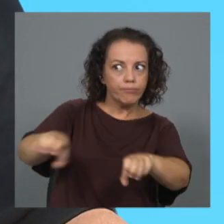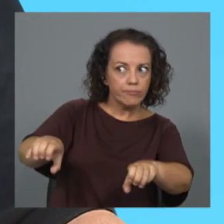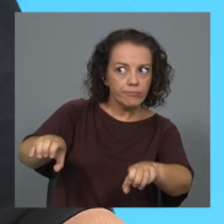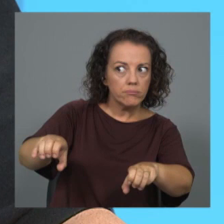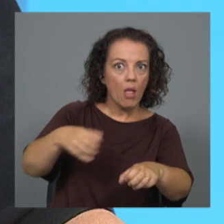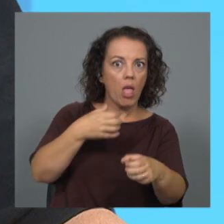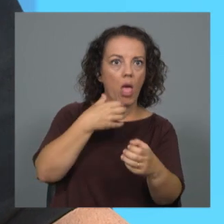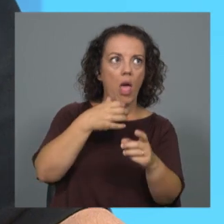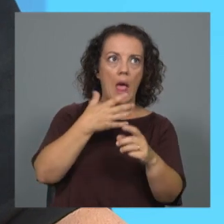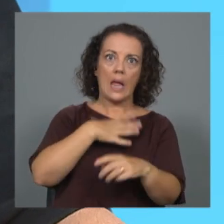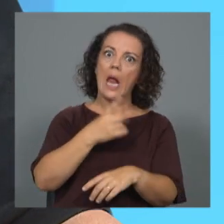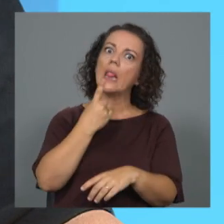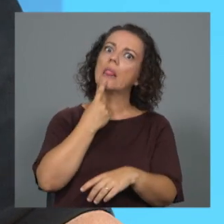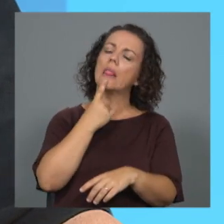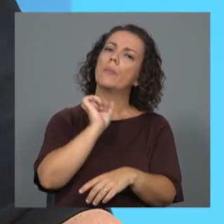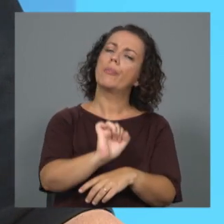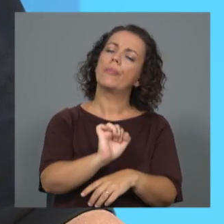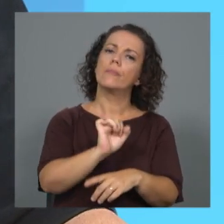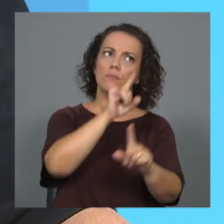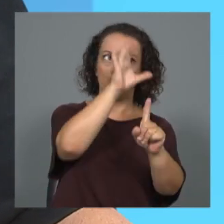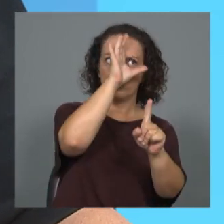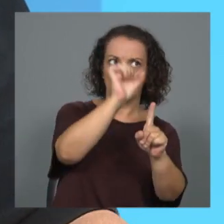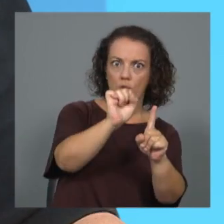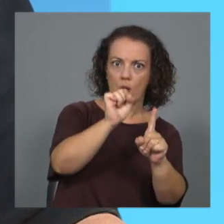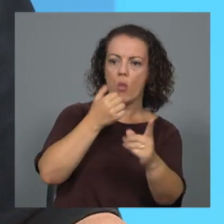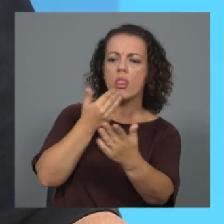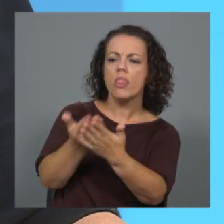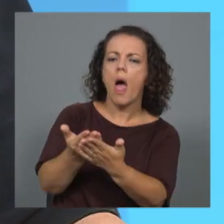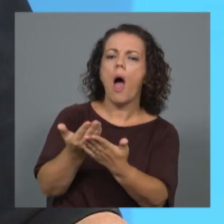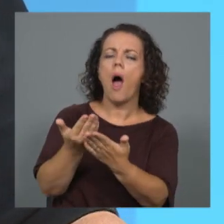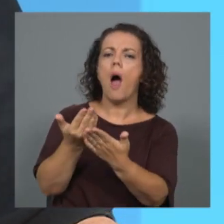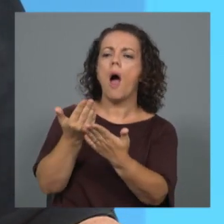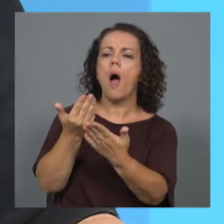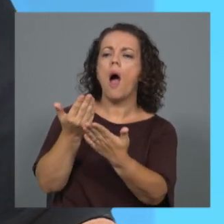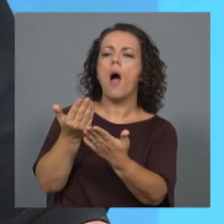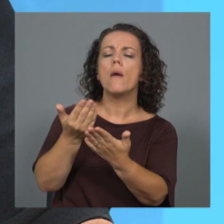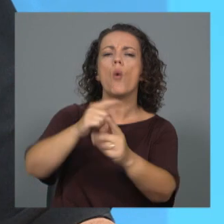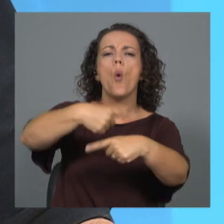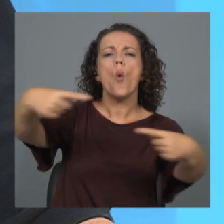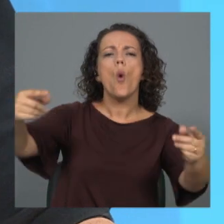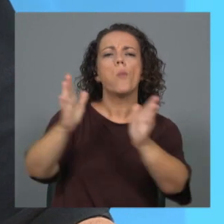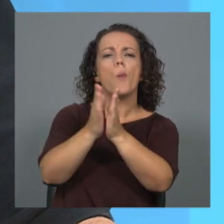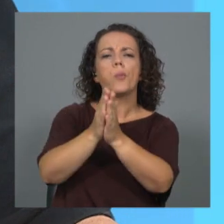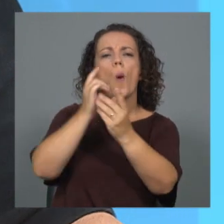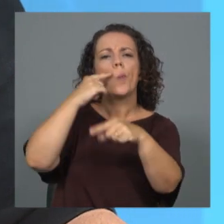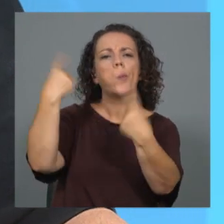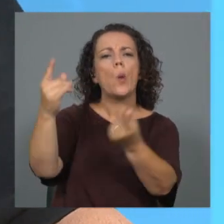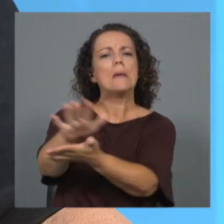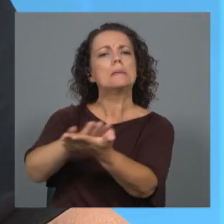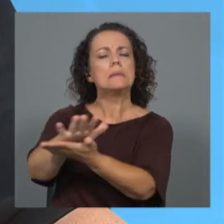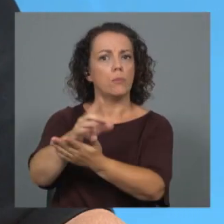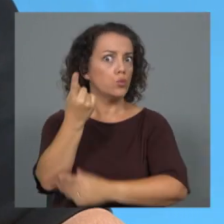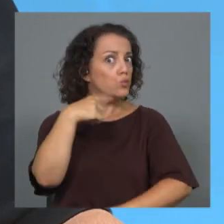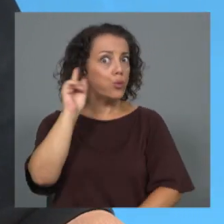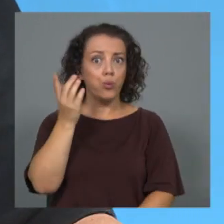dar espaço e garantir a divulgação e a reflexão sobre o fenómeno religioso. E eu costumo